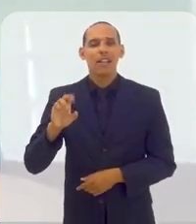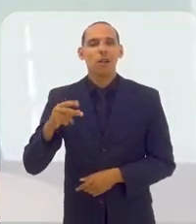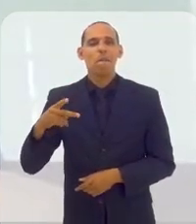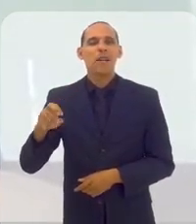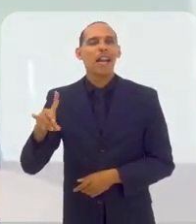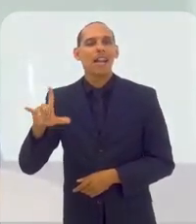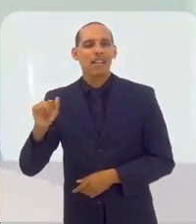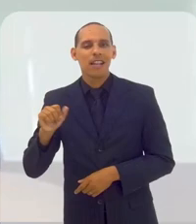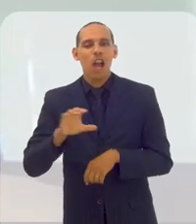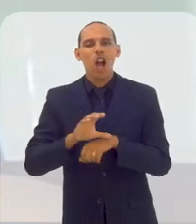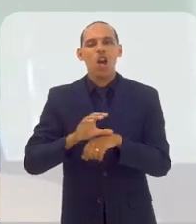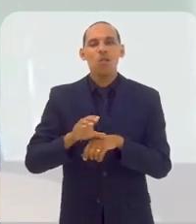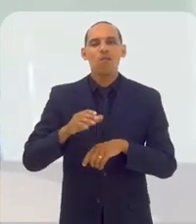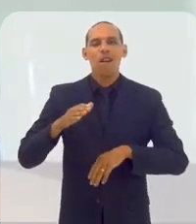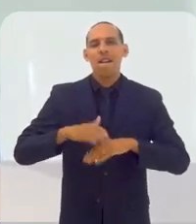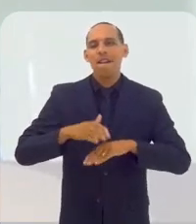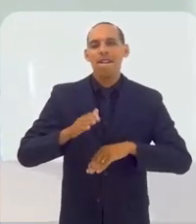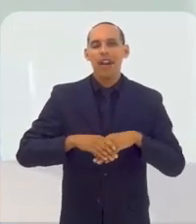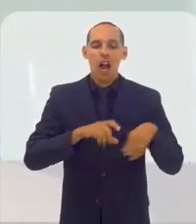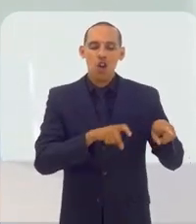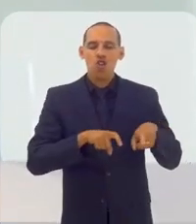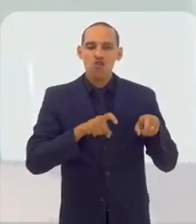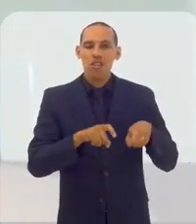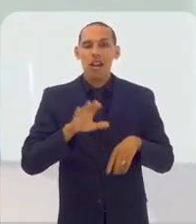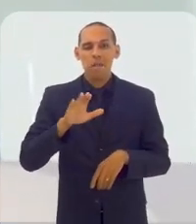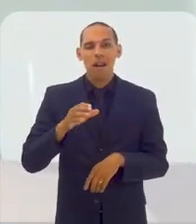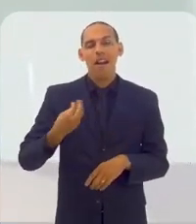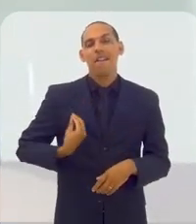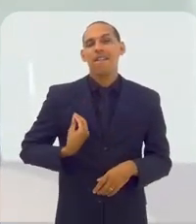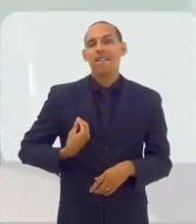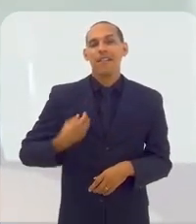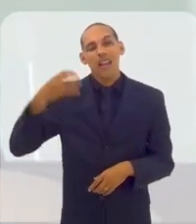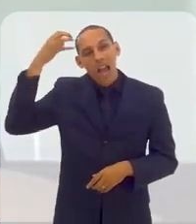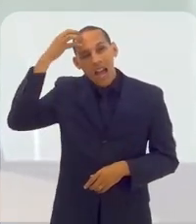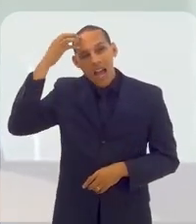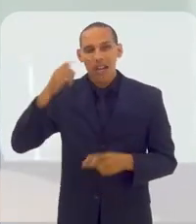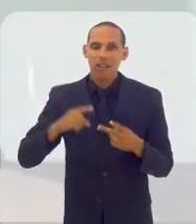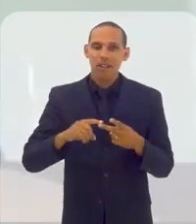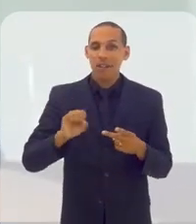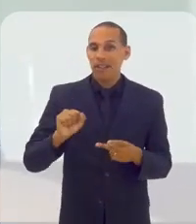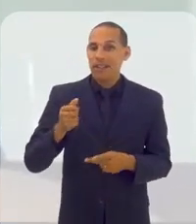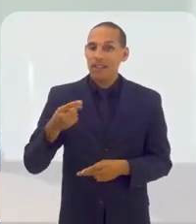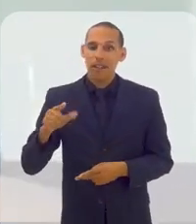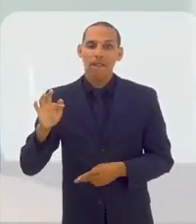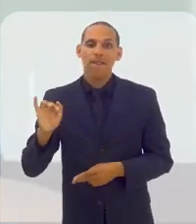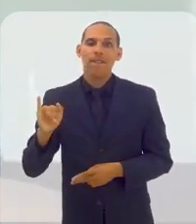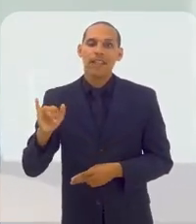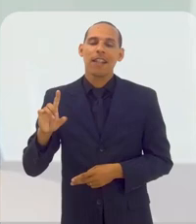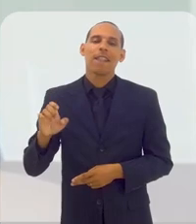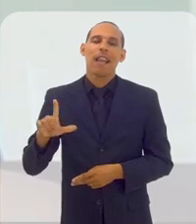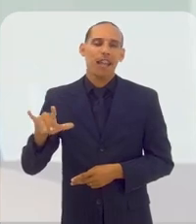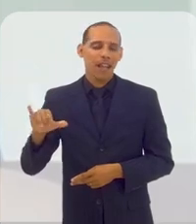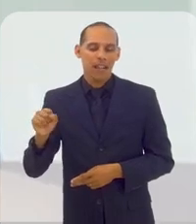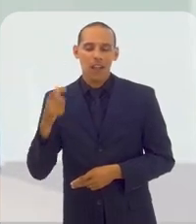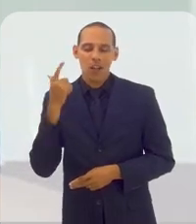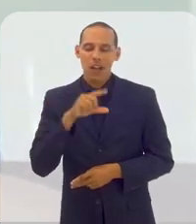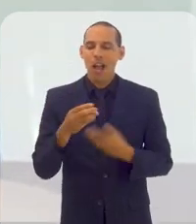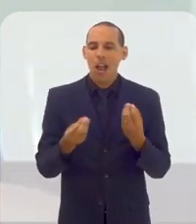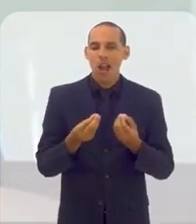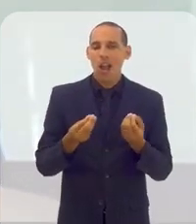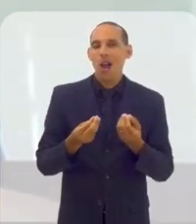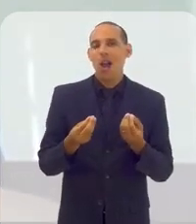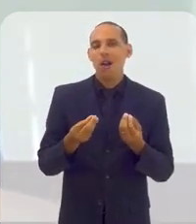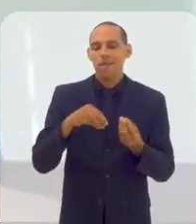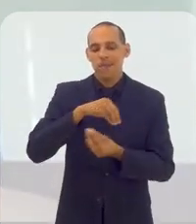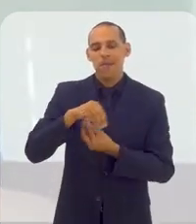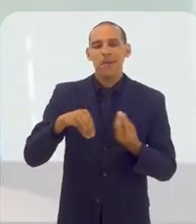Seropédica Mas ele mora em Angra dos Reis ele mora em São Fidélis Então ele pode estar fazendo esse curso na modalidade sempre presencial Então isso é bem